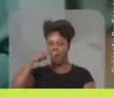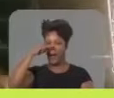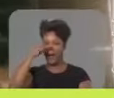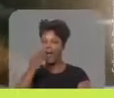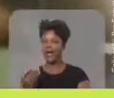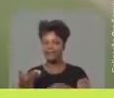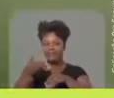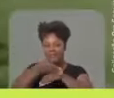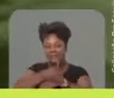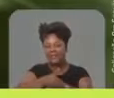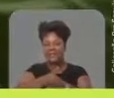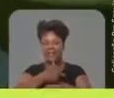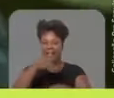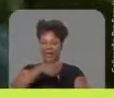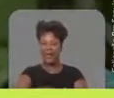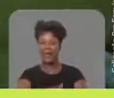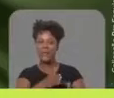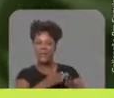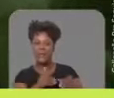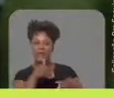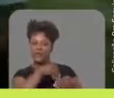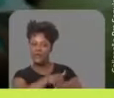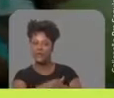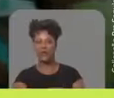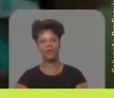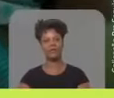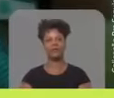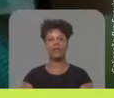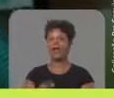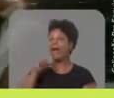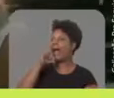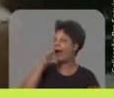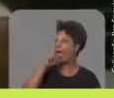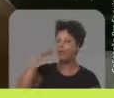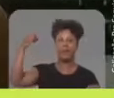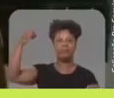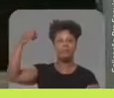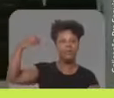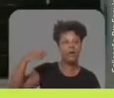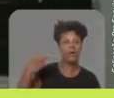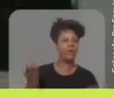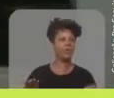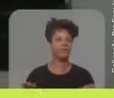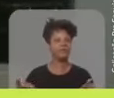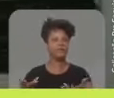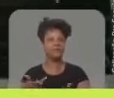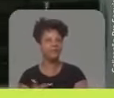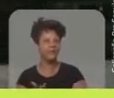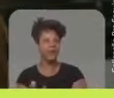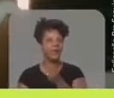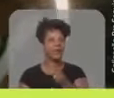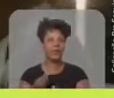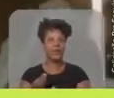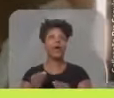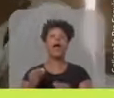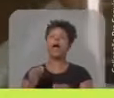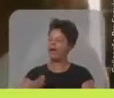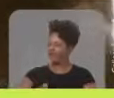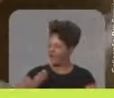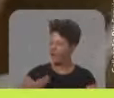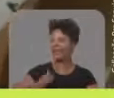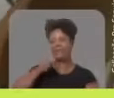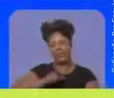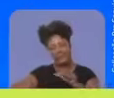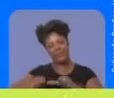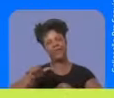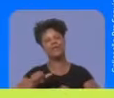cá pedir o voto dela. Nada com luz, água, salário, boa filha, essa comida. A vida mudou,